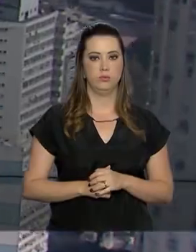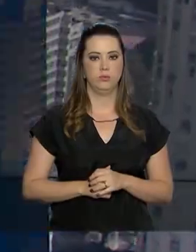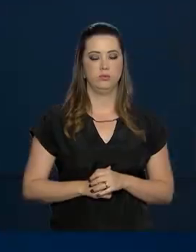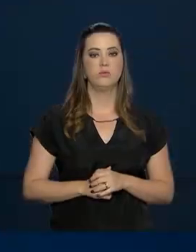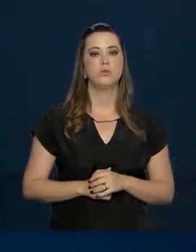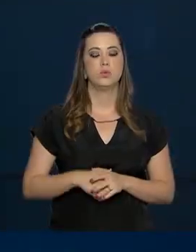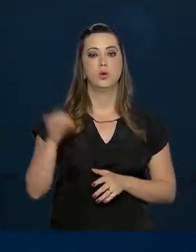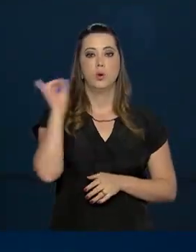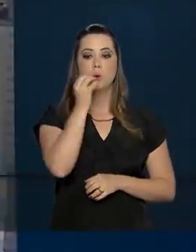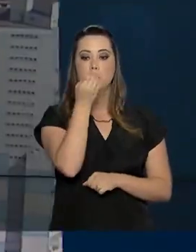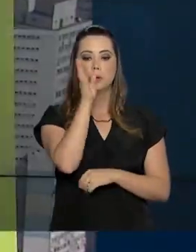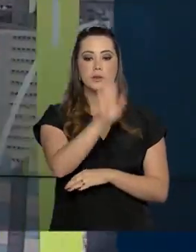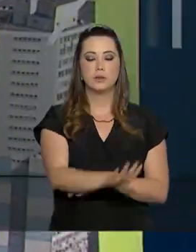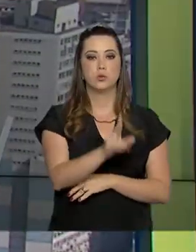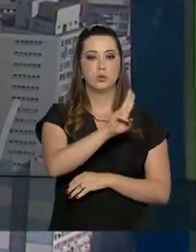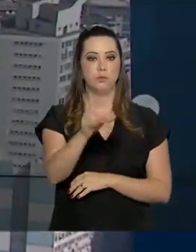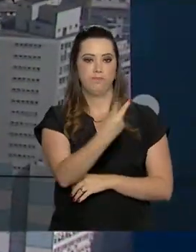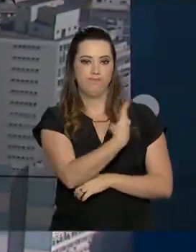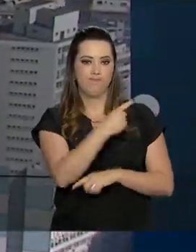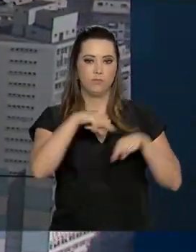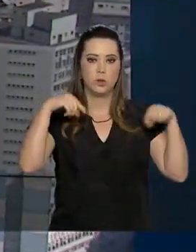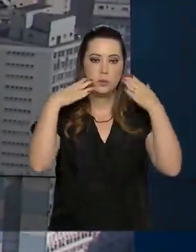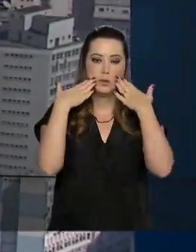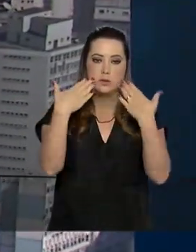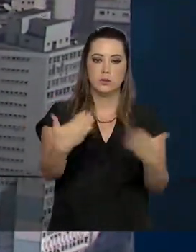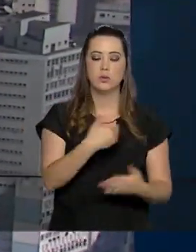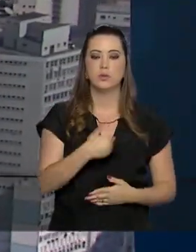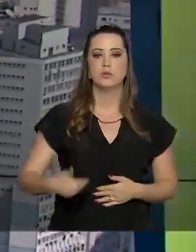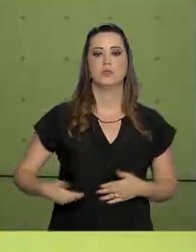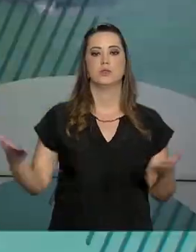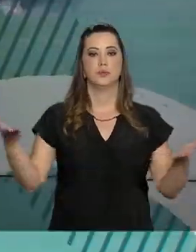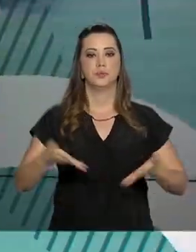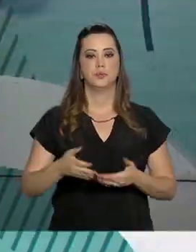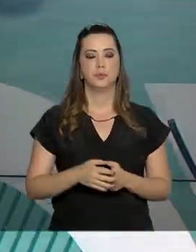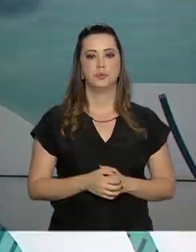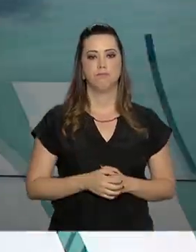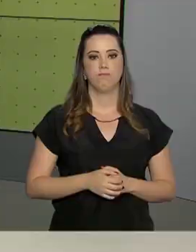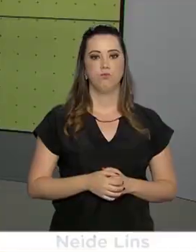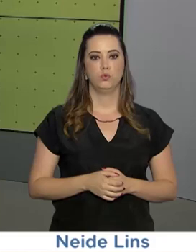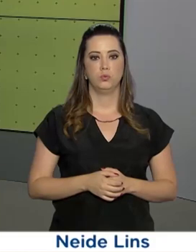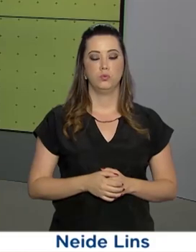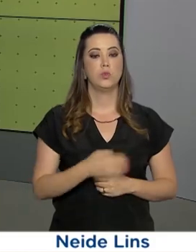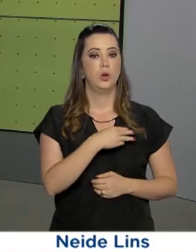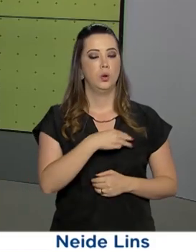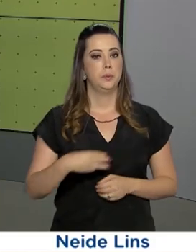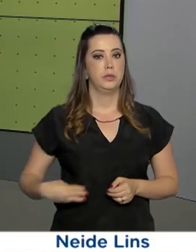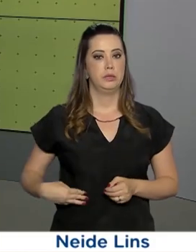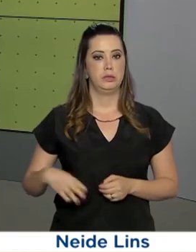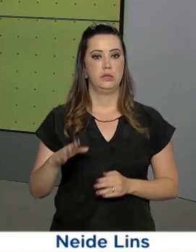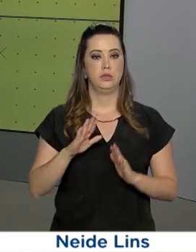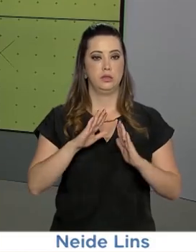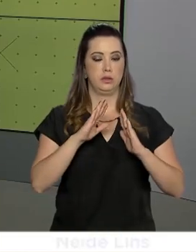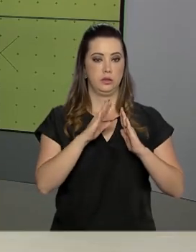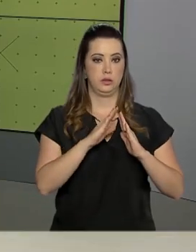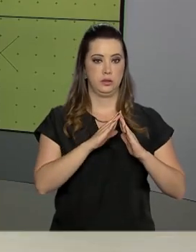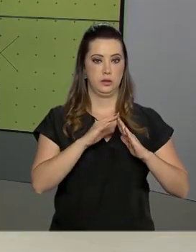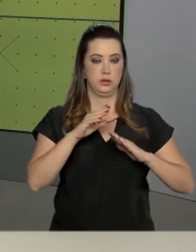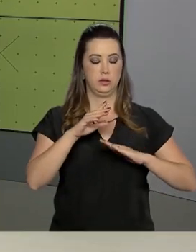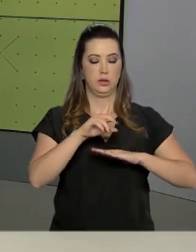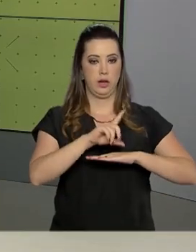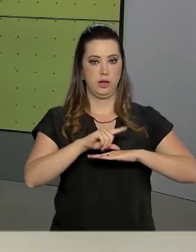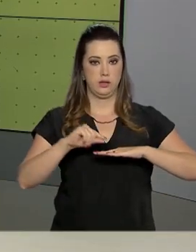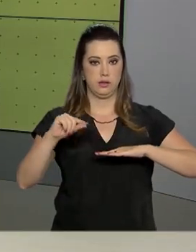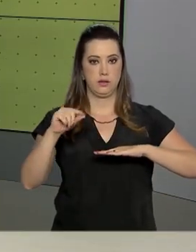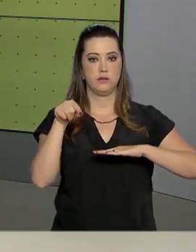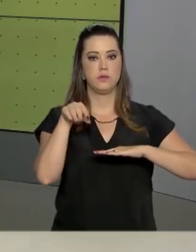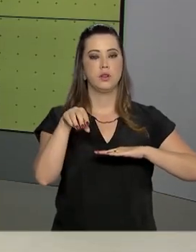olá boa tarde eu sou o roberto camargo e já estamos de volta com o governo agora o ministro chefe da casa civil ônix lorenzoni